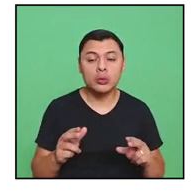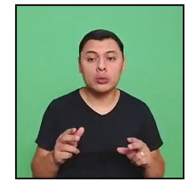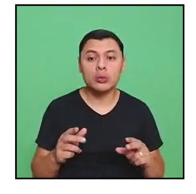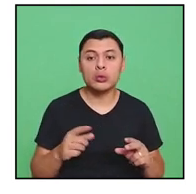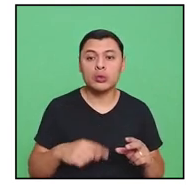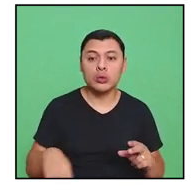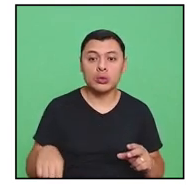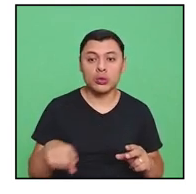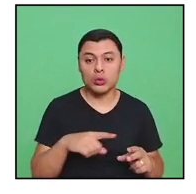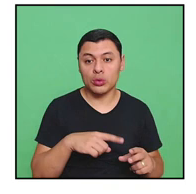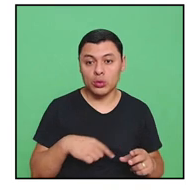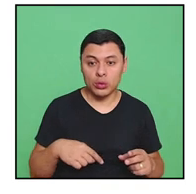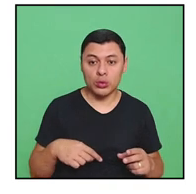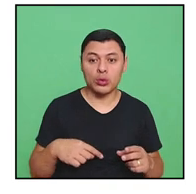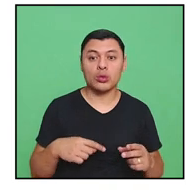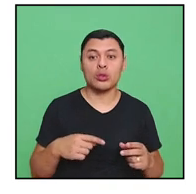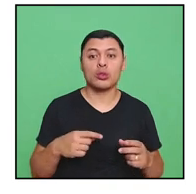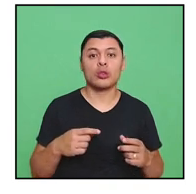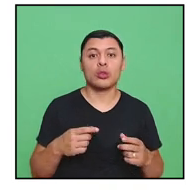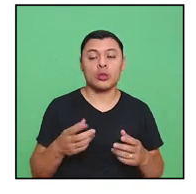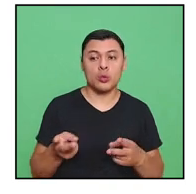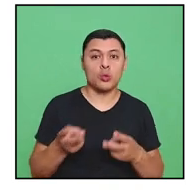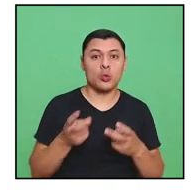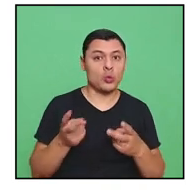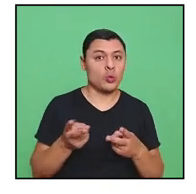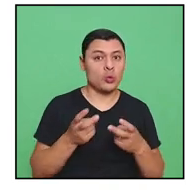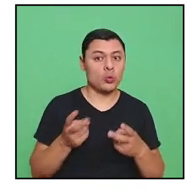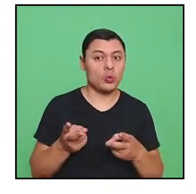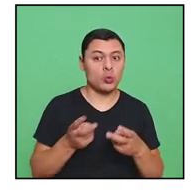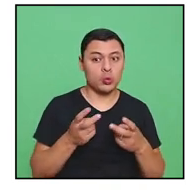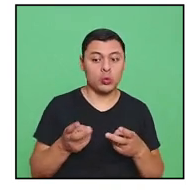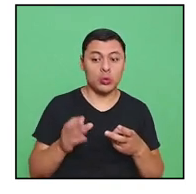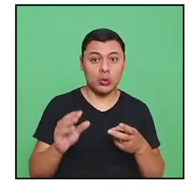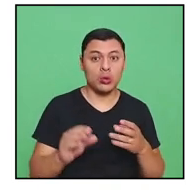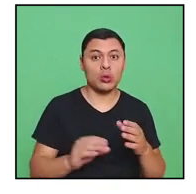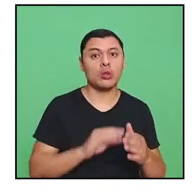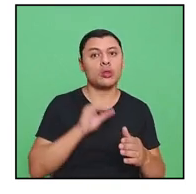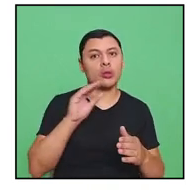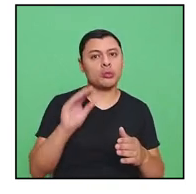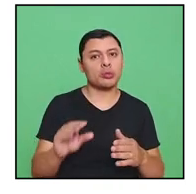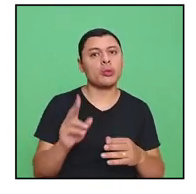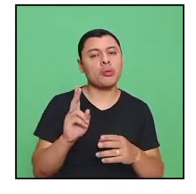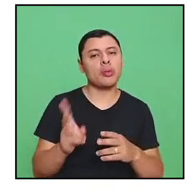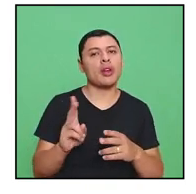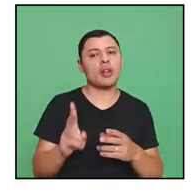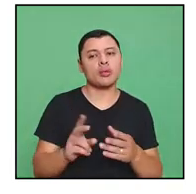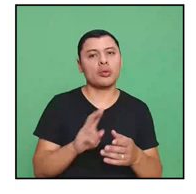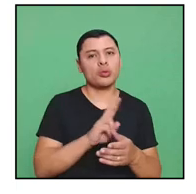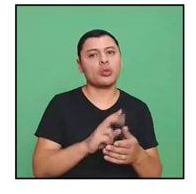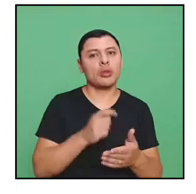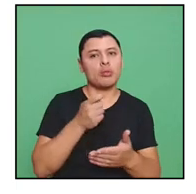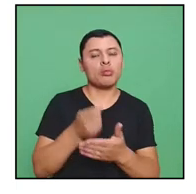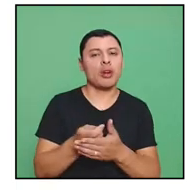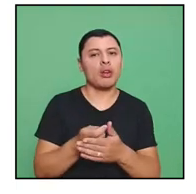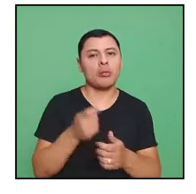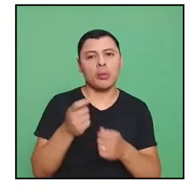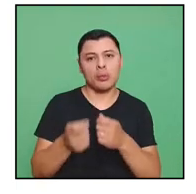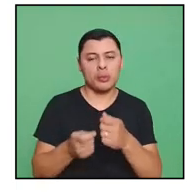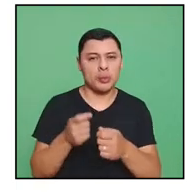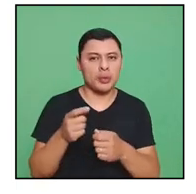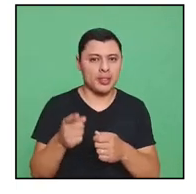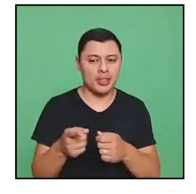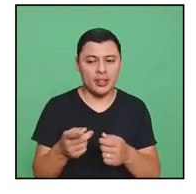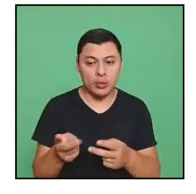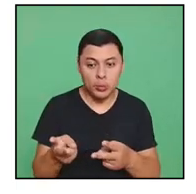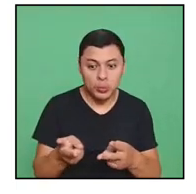os recursos, os valores que a gente extraía desse experimento, a gente reinvestia na própria situação, ocupação. Então, a